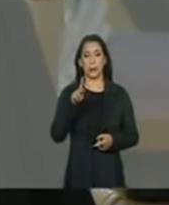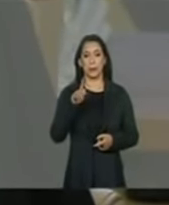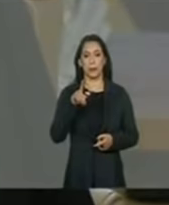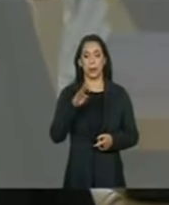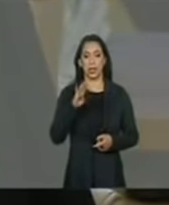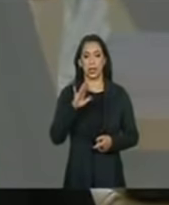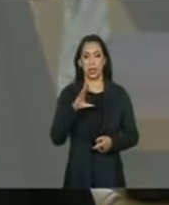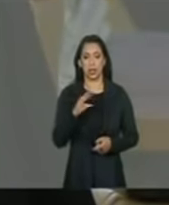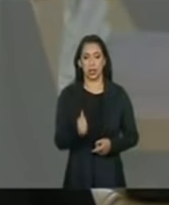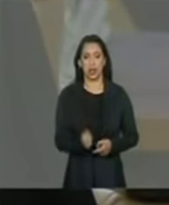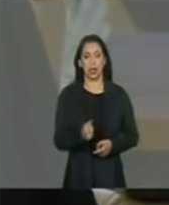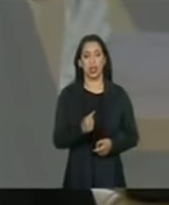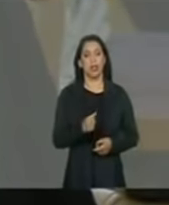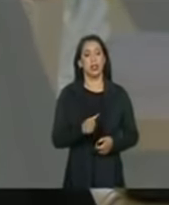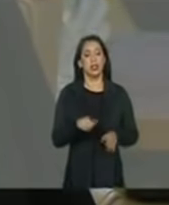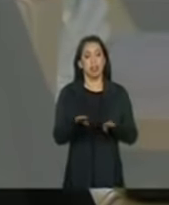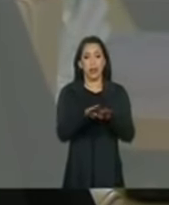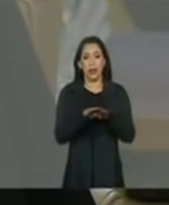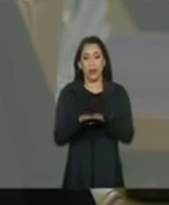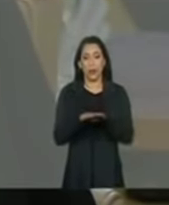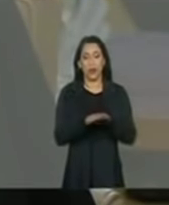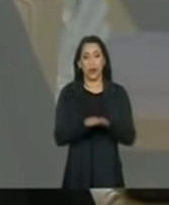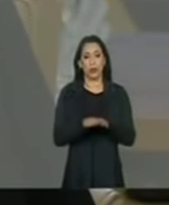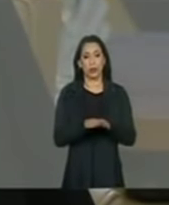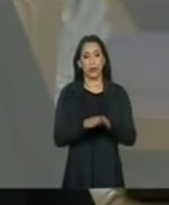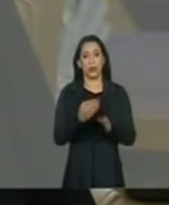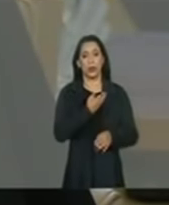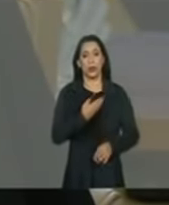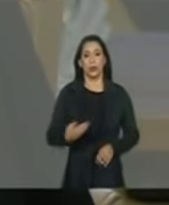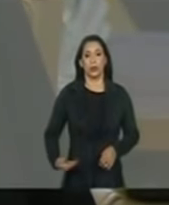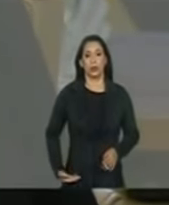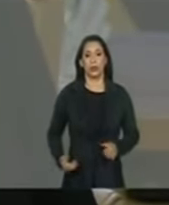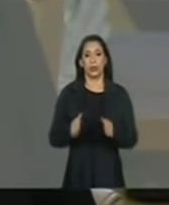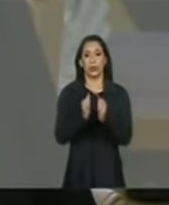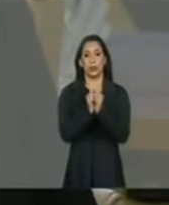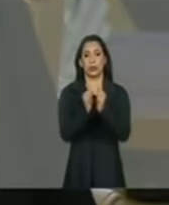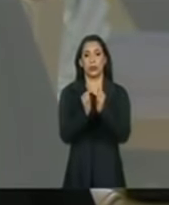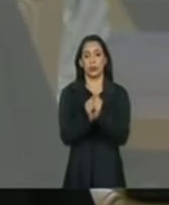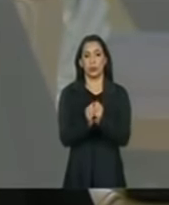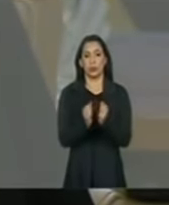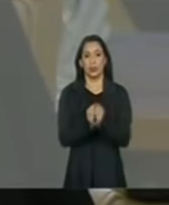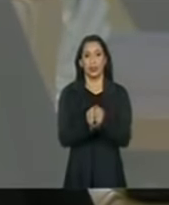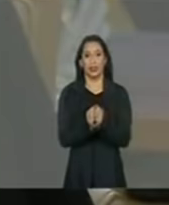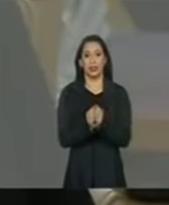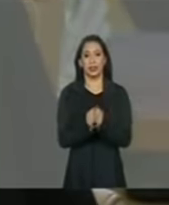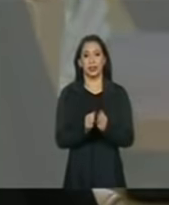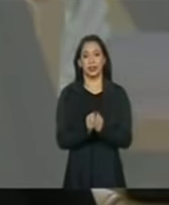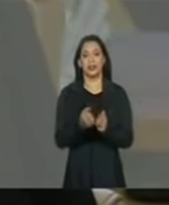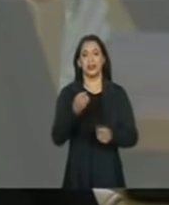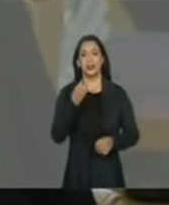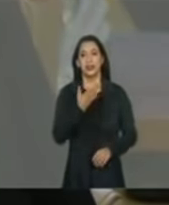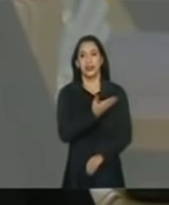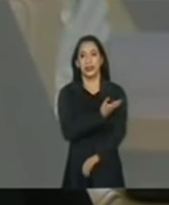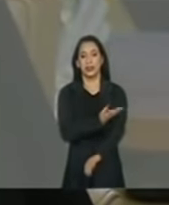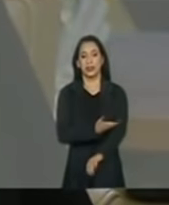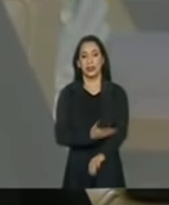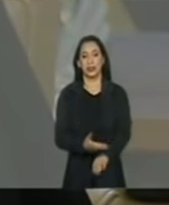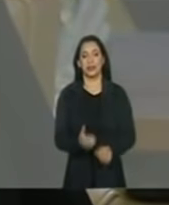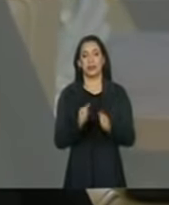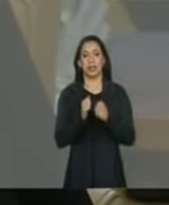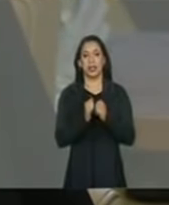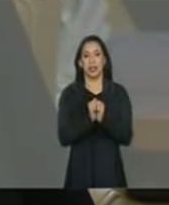governados que a elas dão vigência e eficácia à ausência de bons costumes leva à